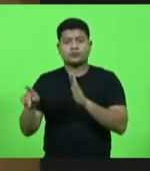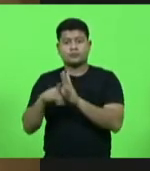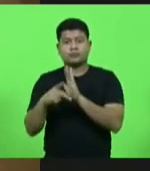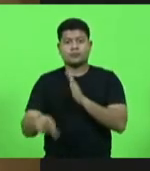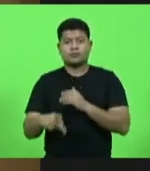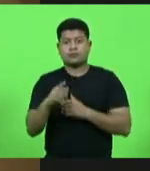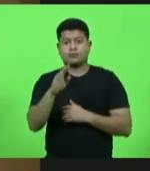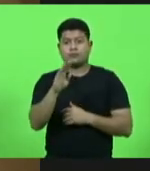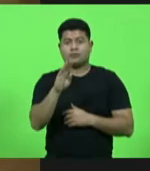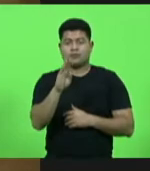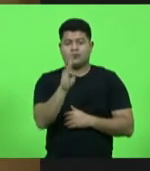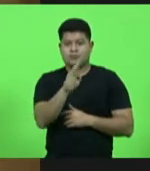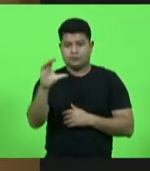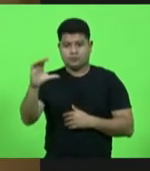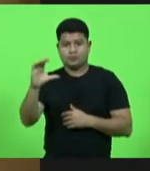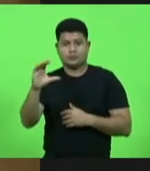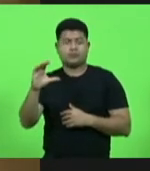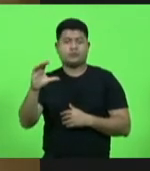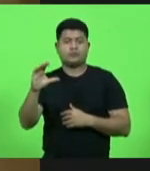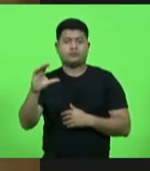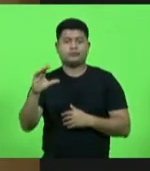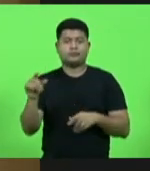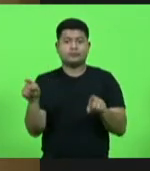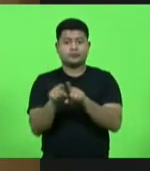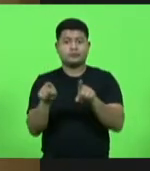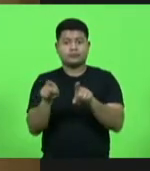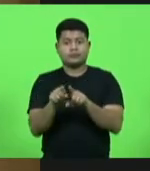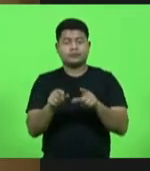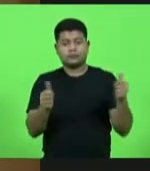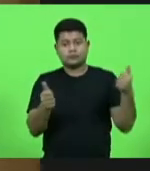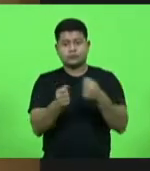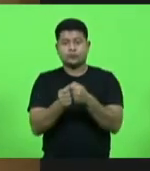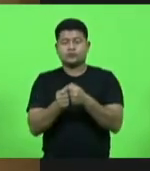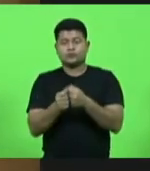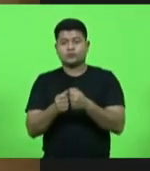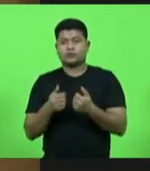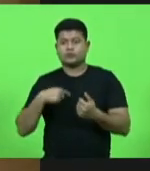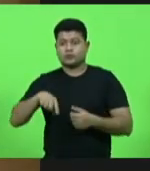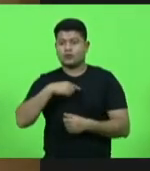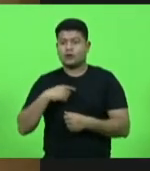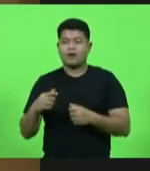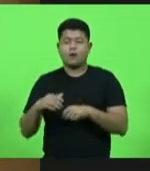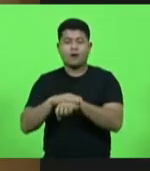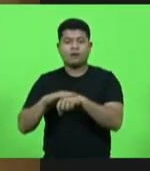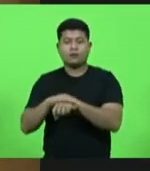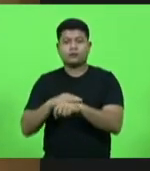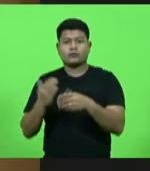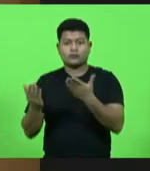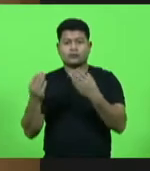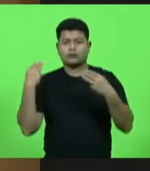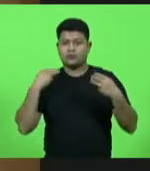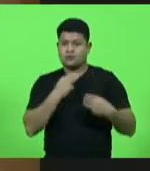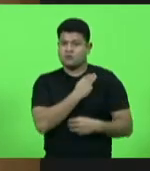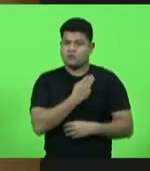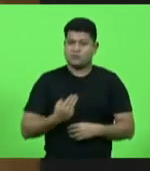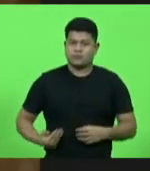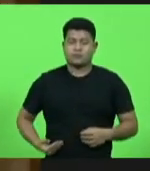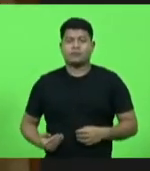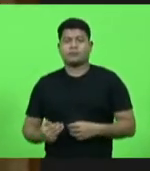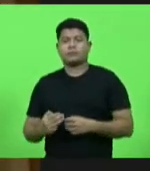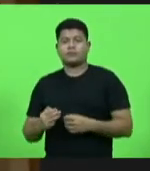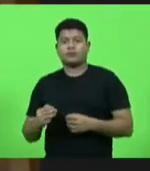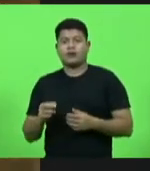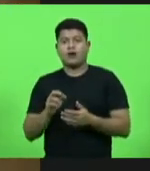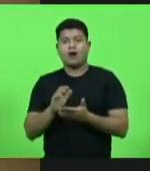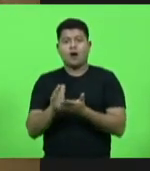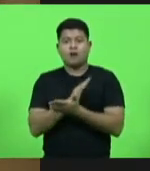de Balneário Camboriú. Ele também vem acompanhar a agenda e conversar com o ministro sobre pautas também de Balneário